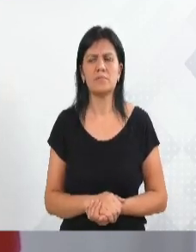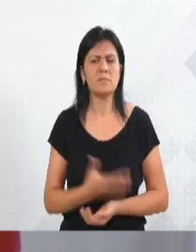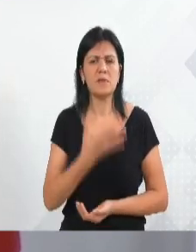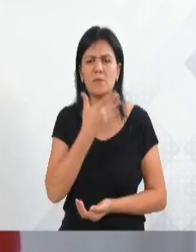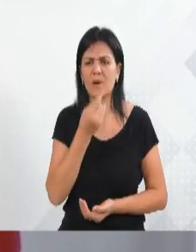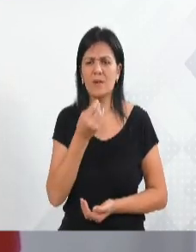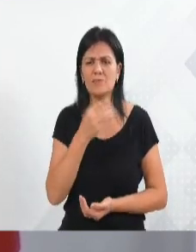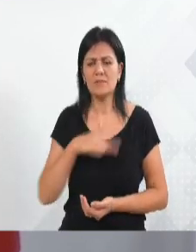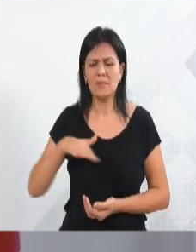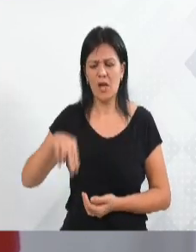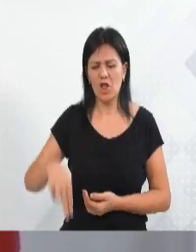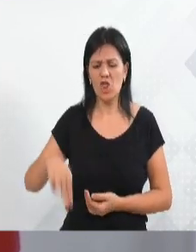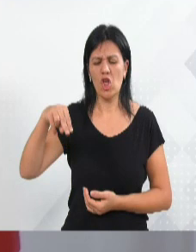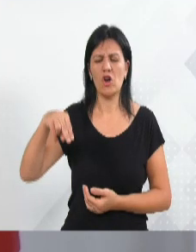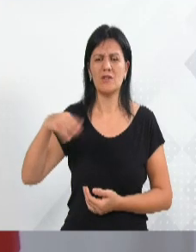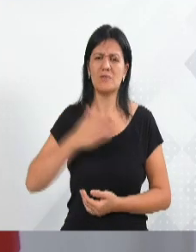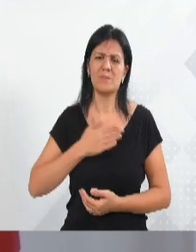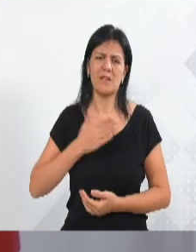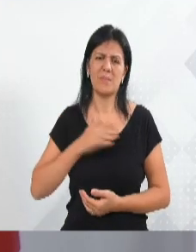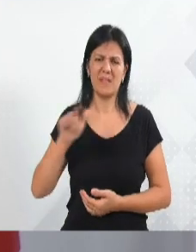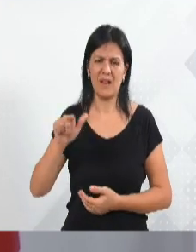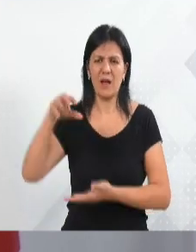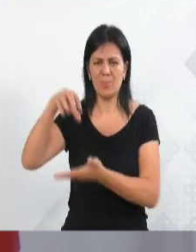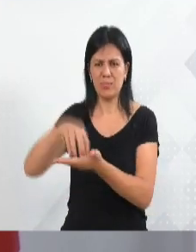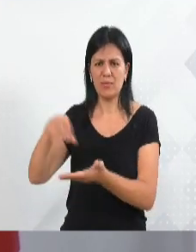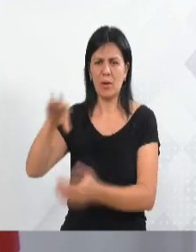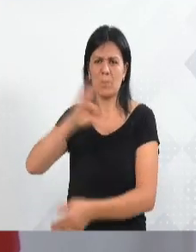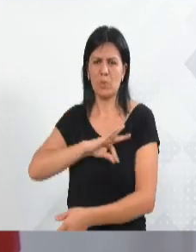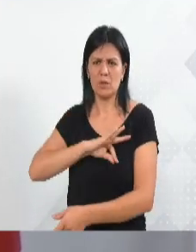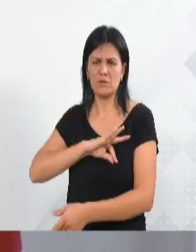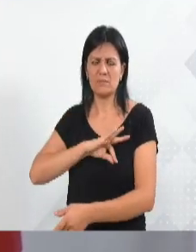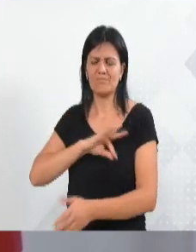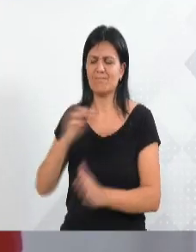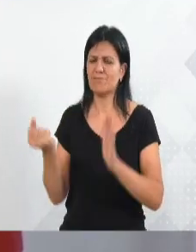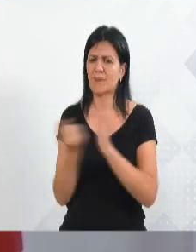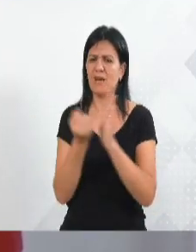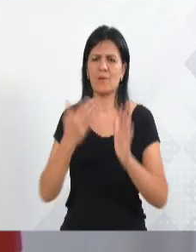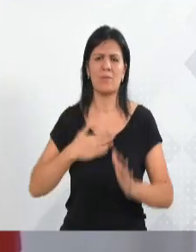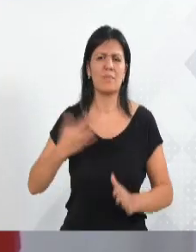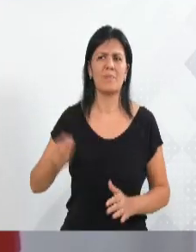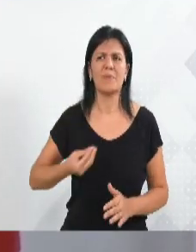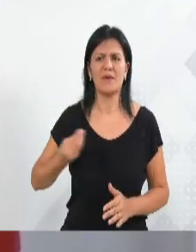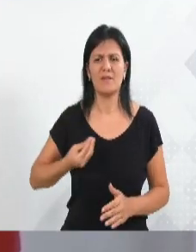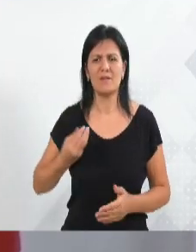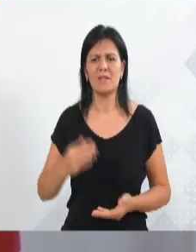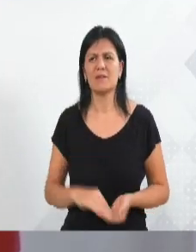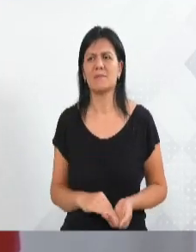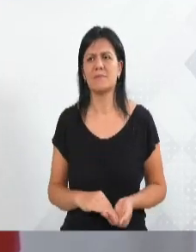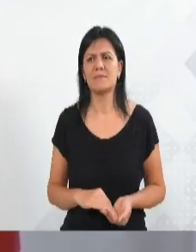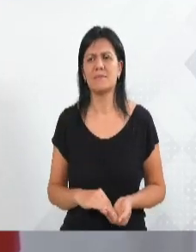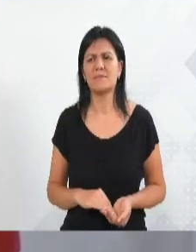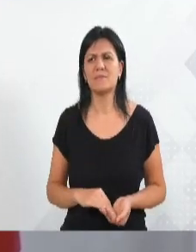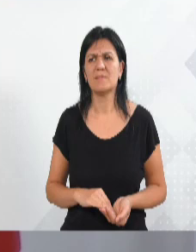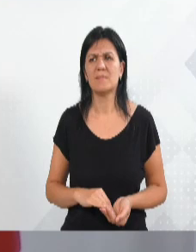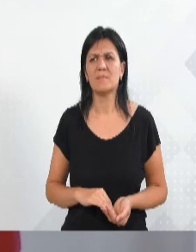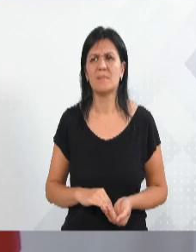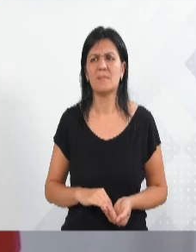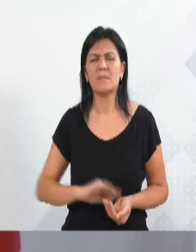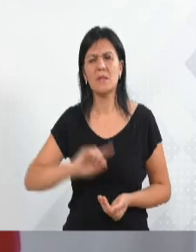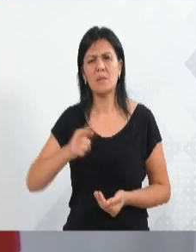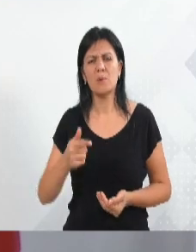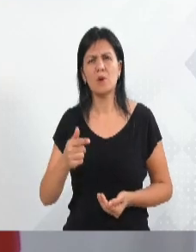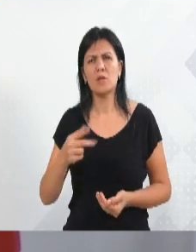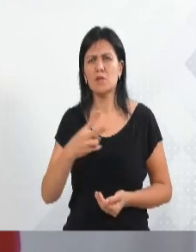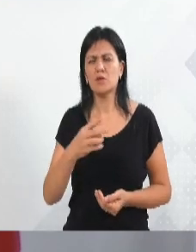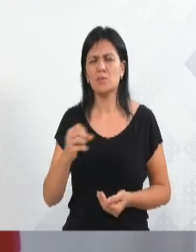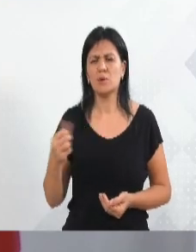Norte realmente foi um grande marco na minha vida. Depois vim para o batalhão e acabei indo para a reserva remunerada em